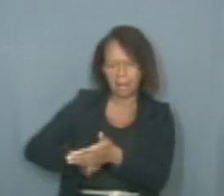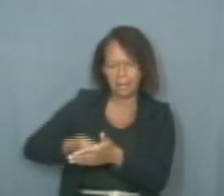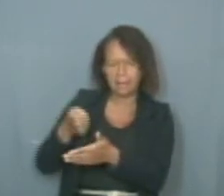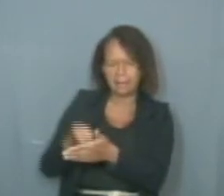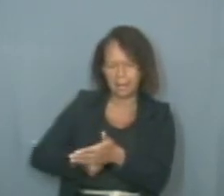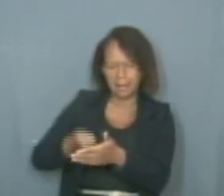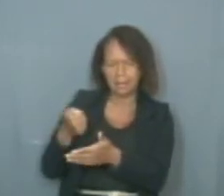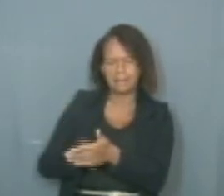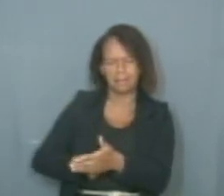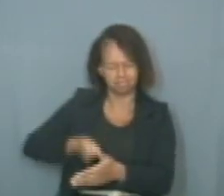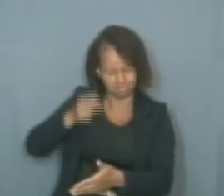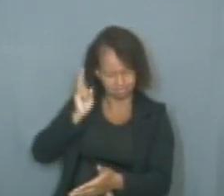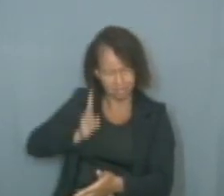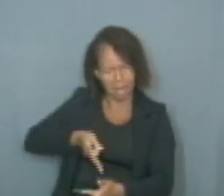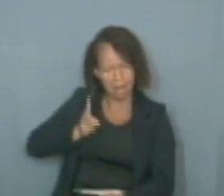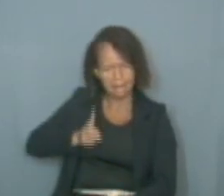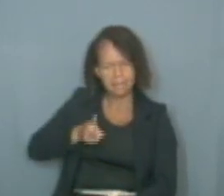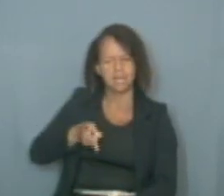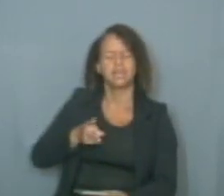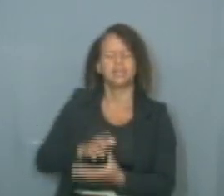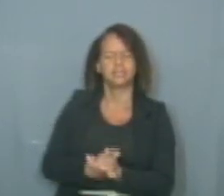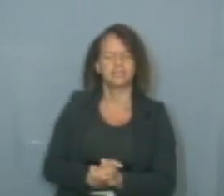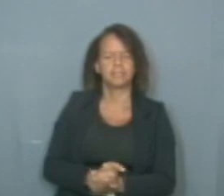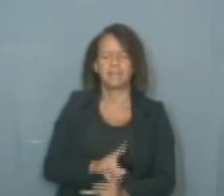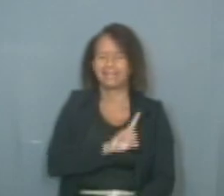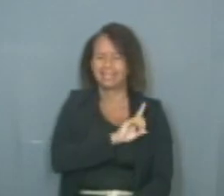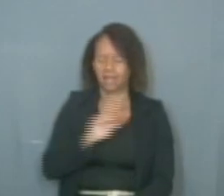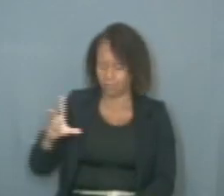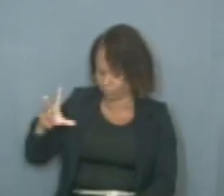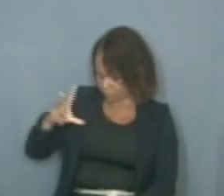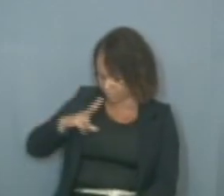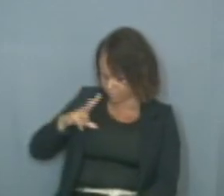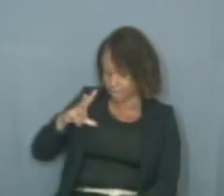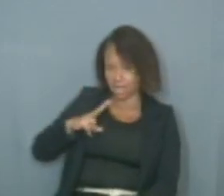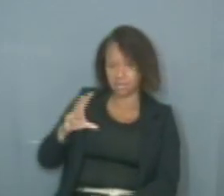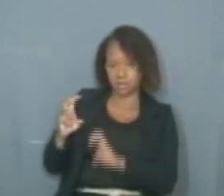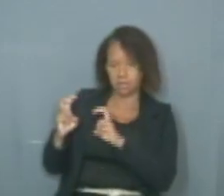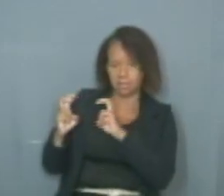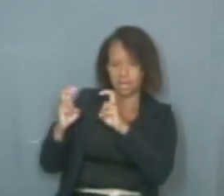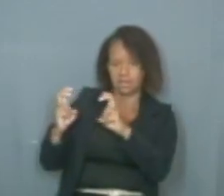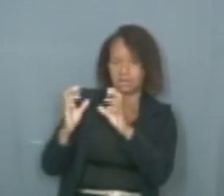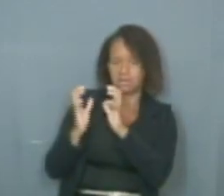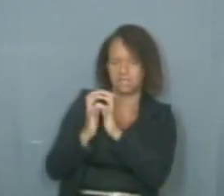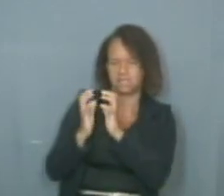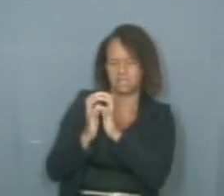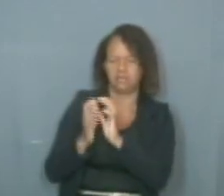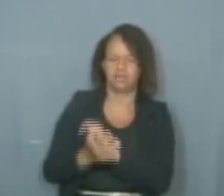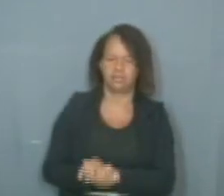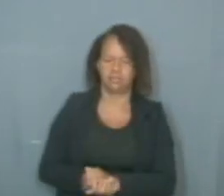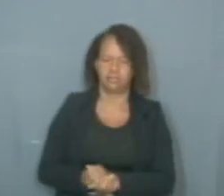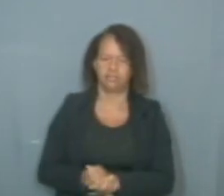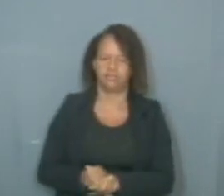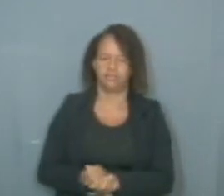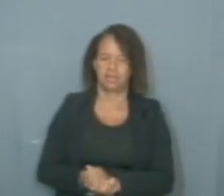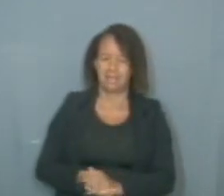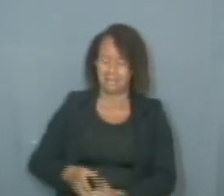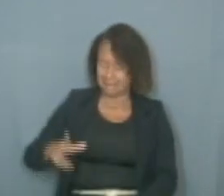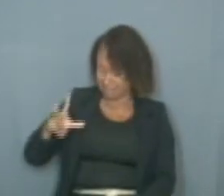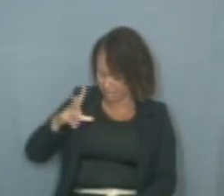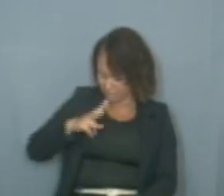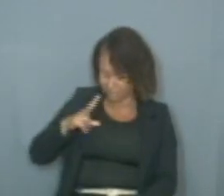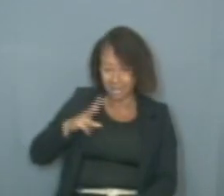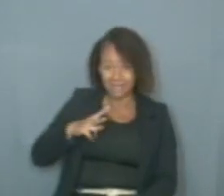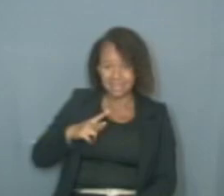com ardor pela não privatização do metrô do Recife. Privatizar